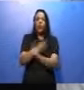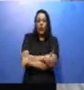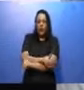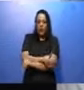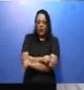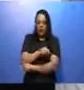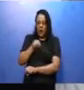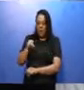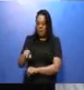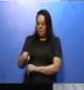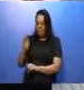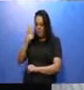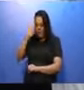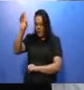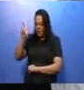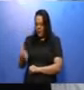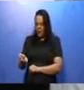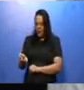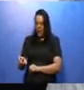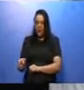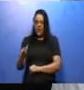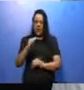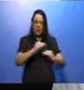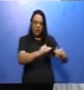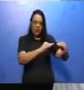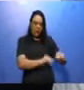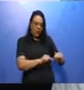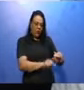a subordinada. Pode acontecer de vir